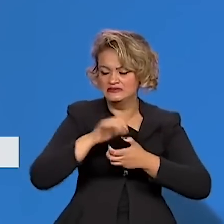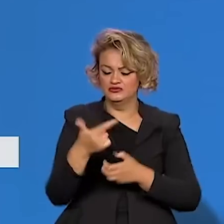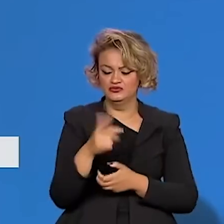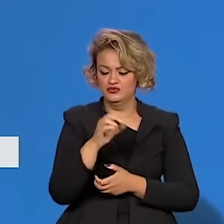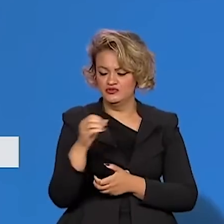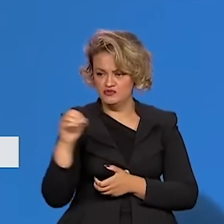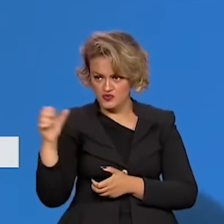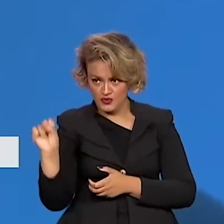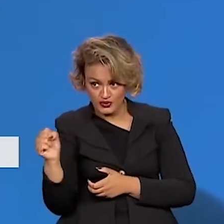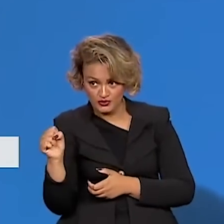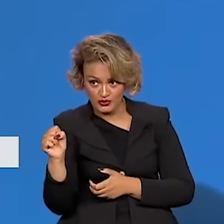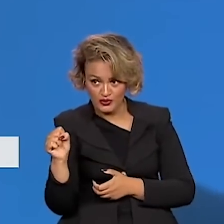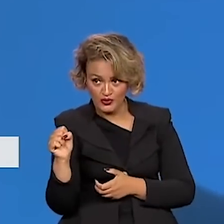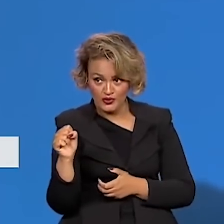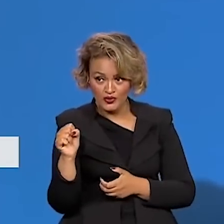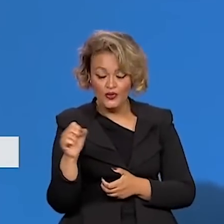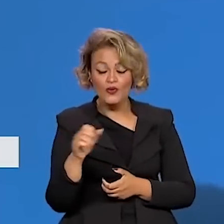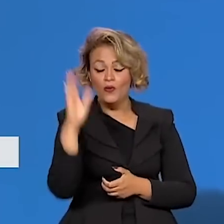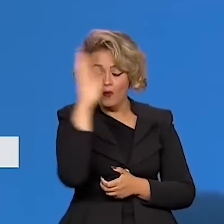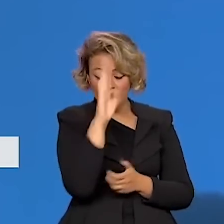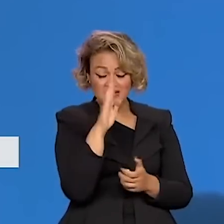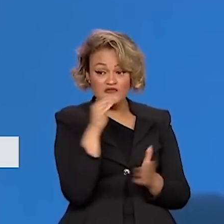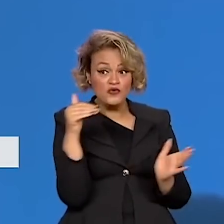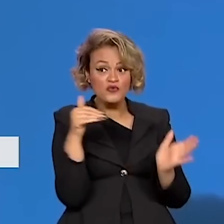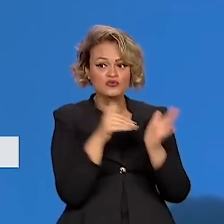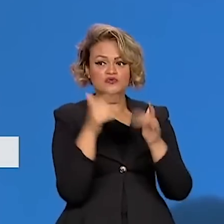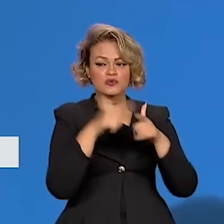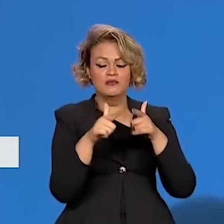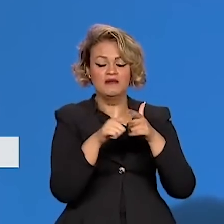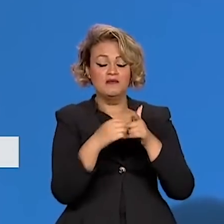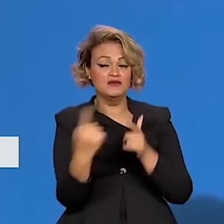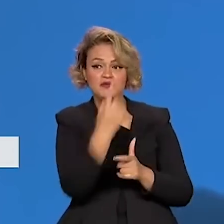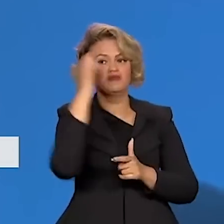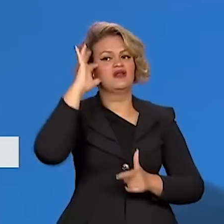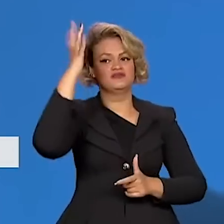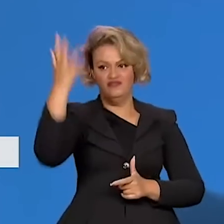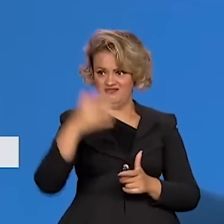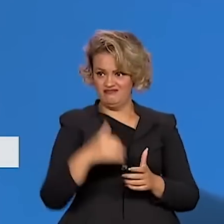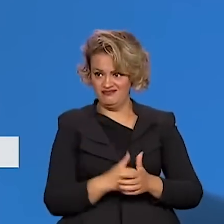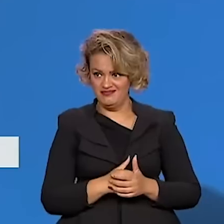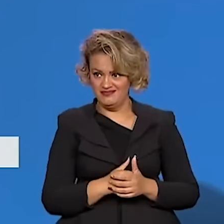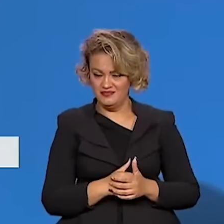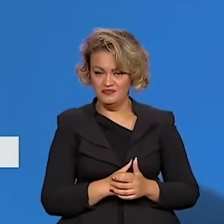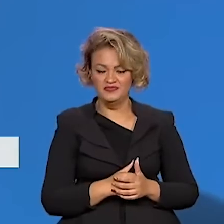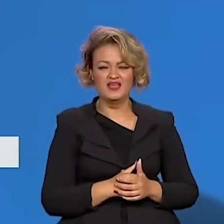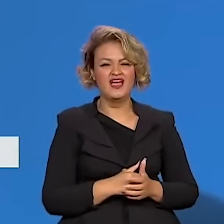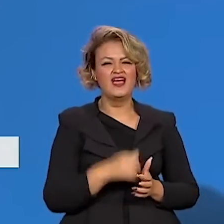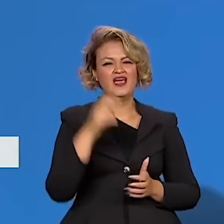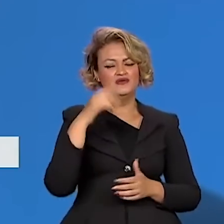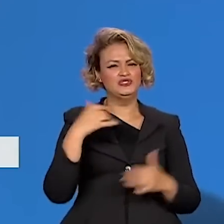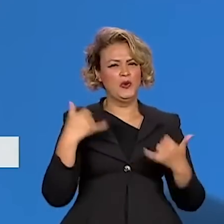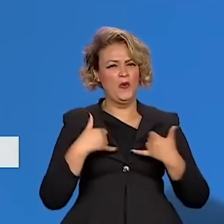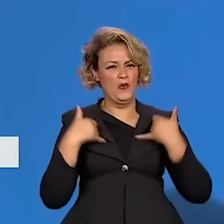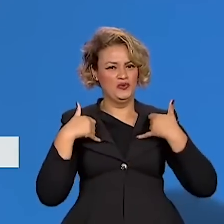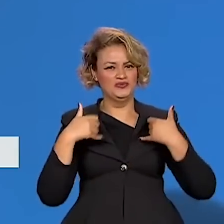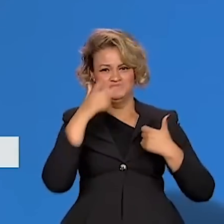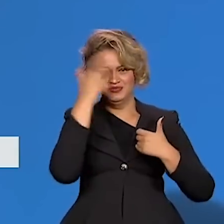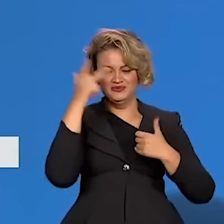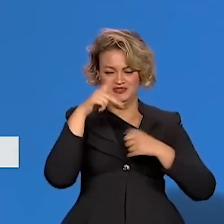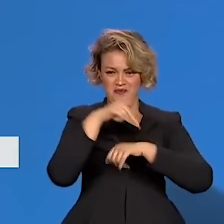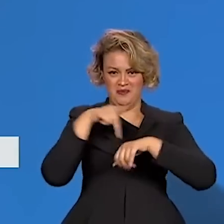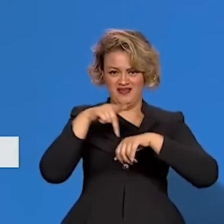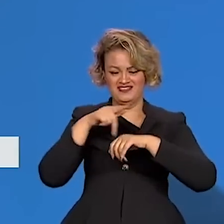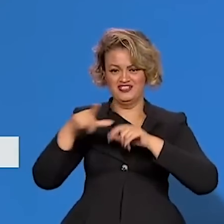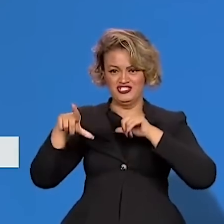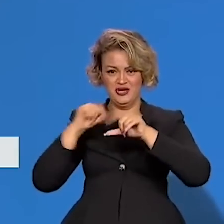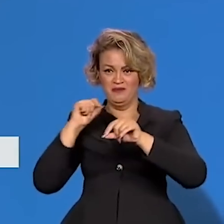país o último país a entrar e o primeiro a sair da crise eu tinha muito orgulho quando o soldador e japoneses